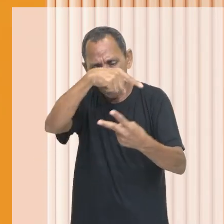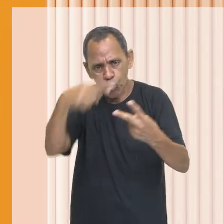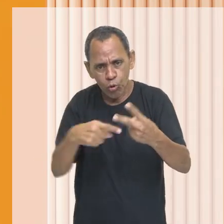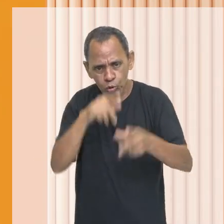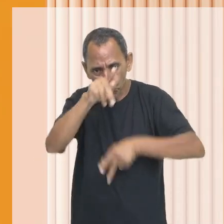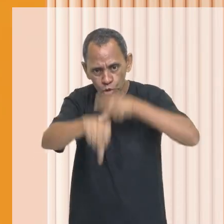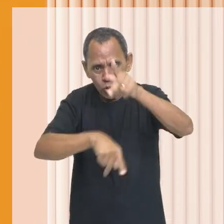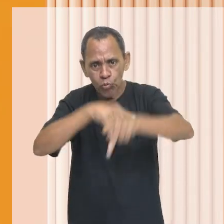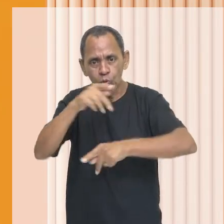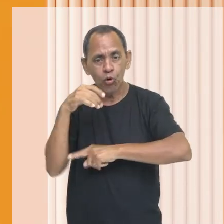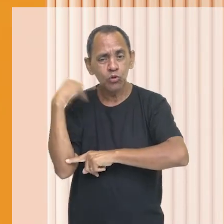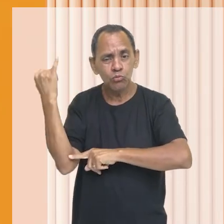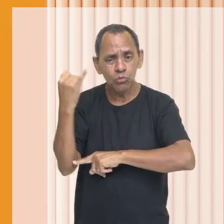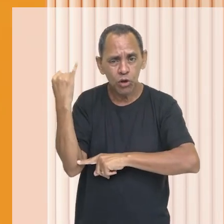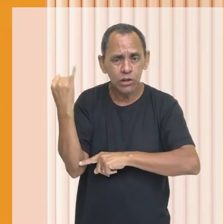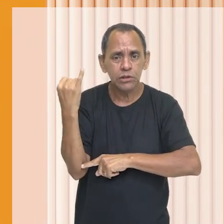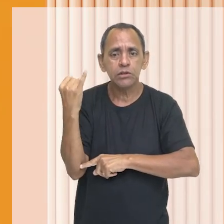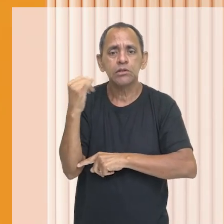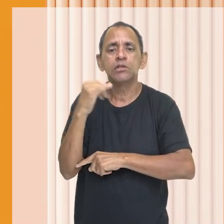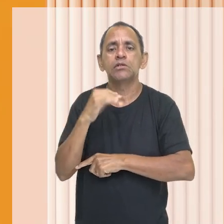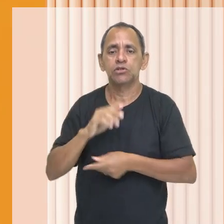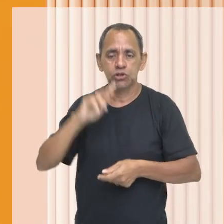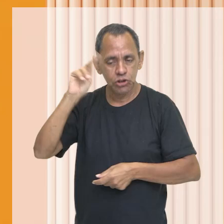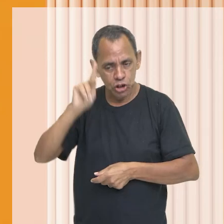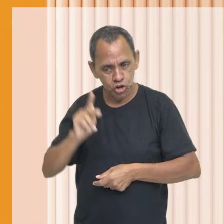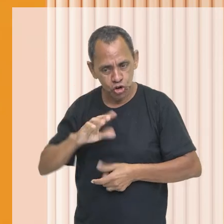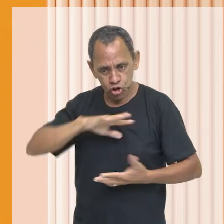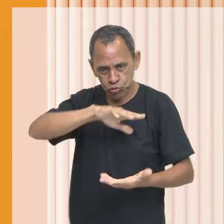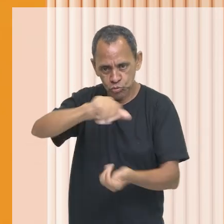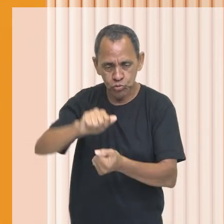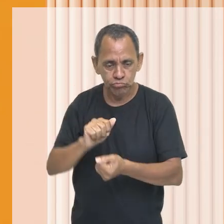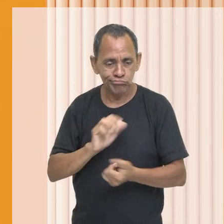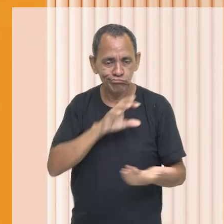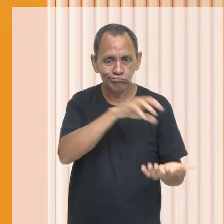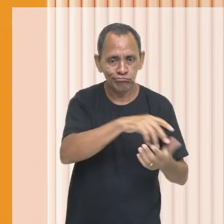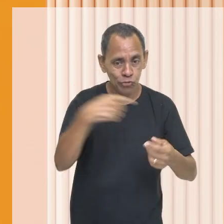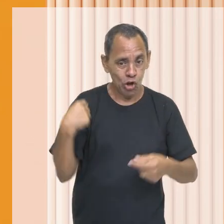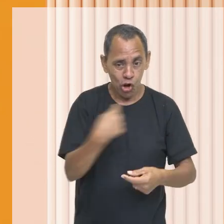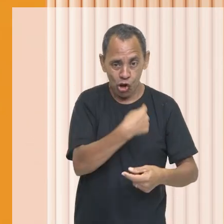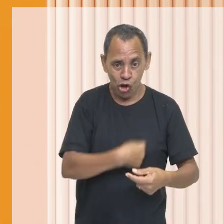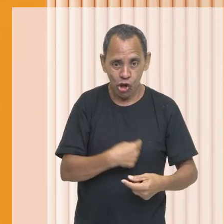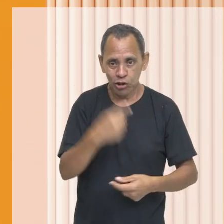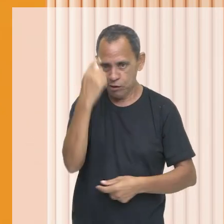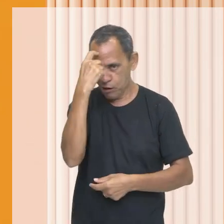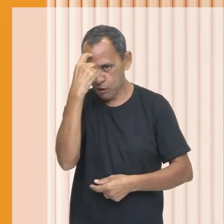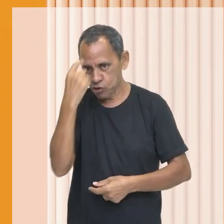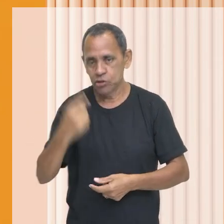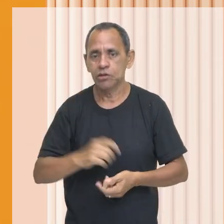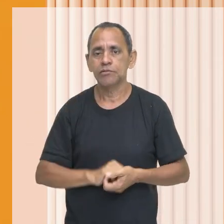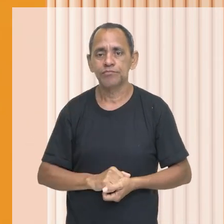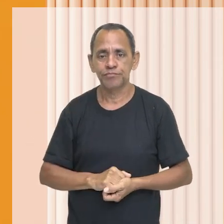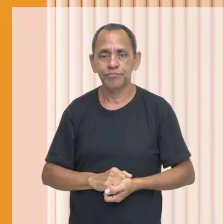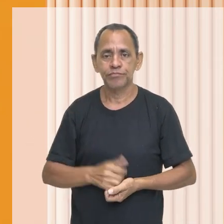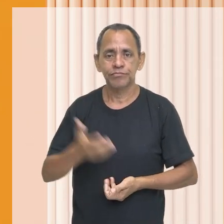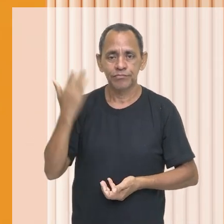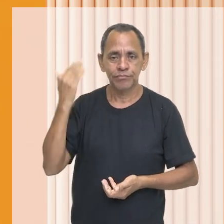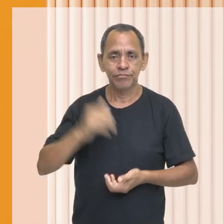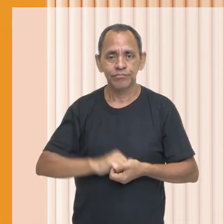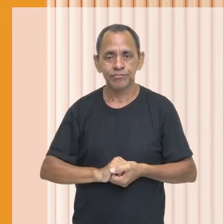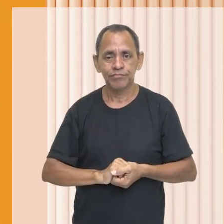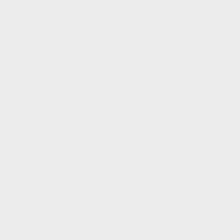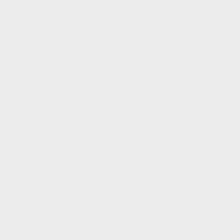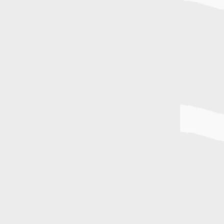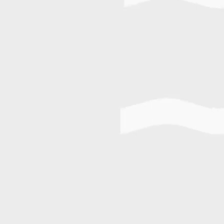civilizações extremamente importantes na história do mundo: a China antiga e a Índia antiga. Tá bom?